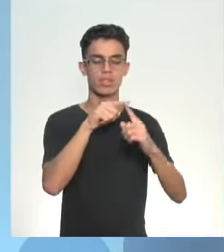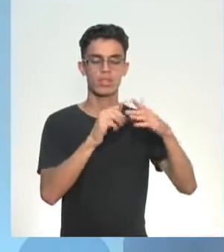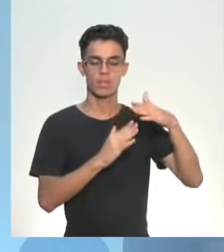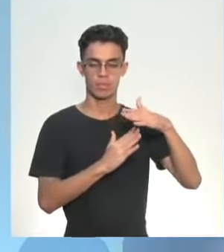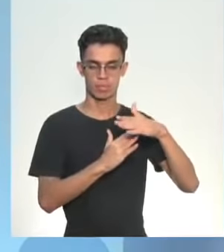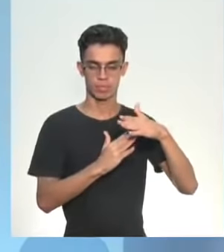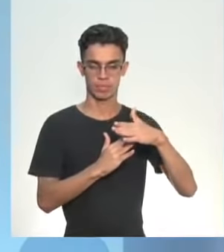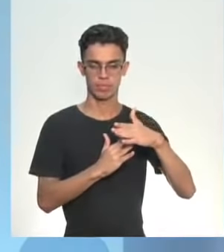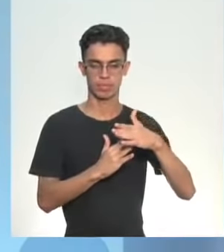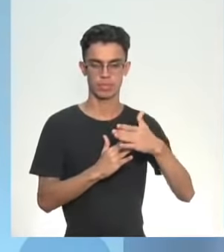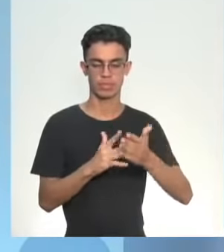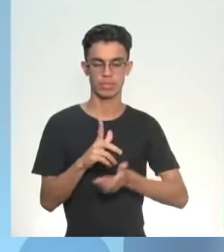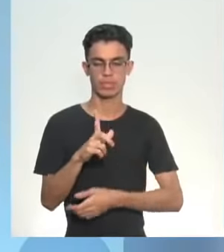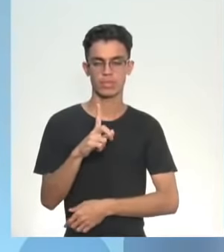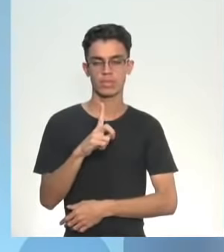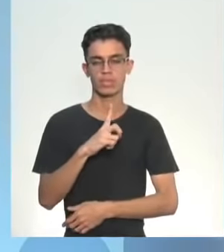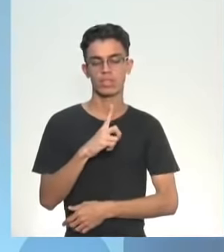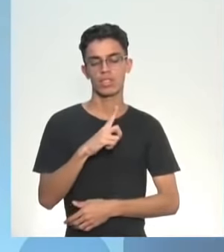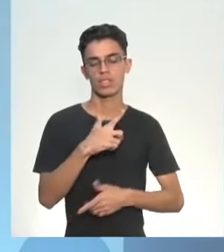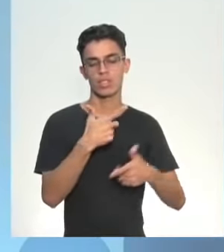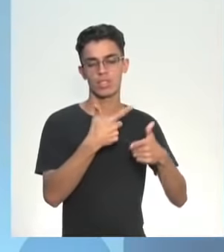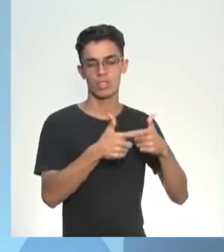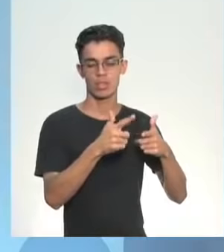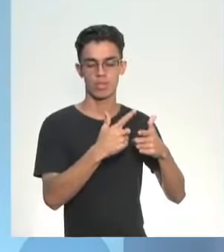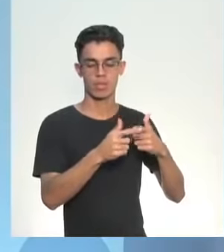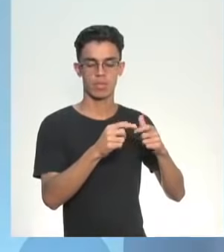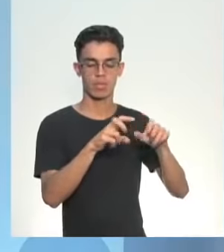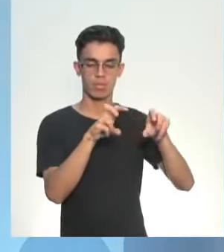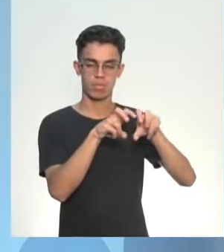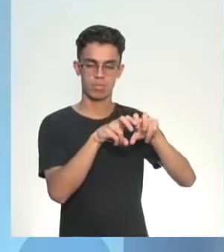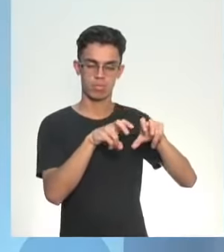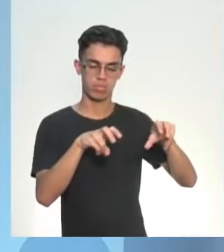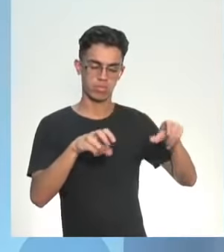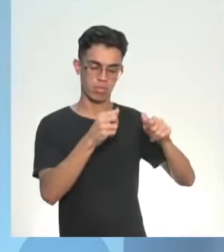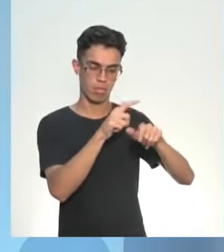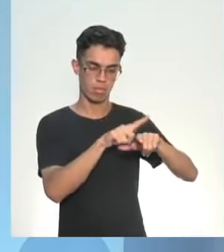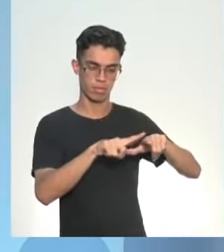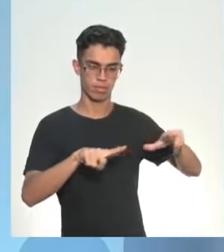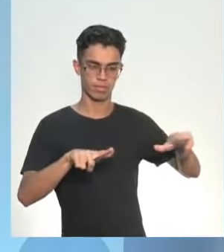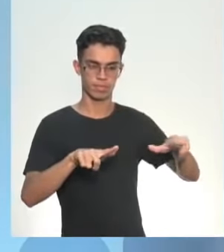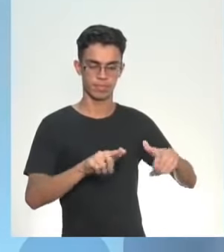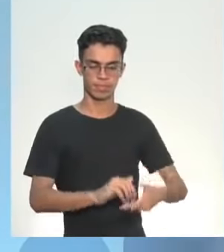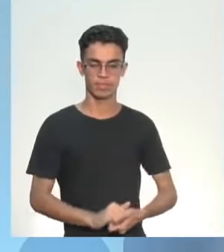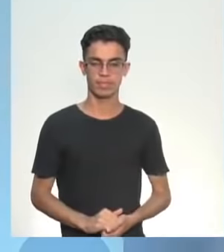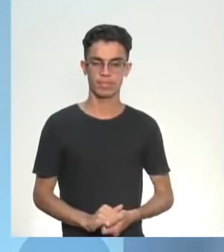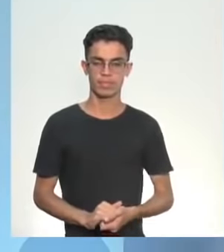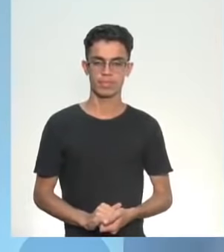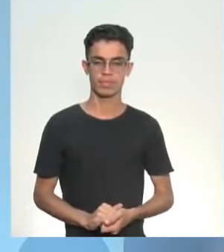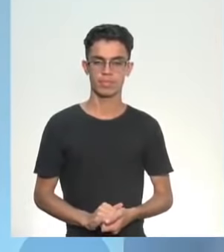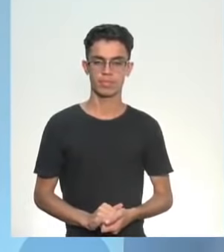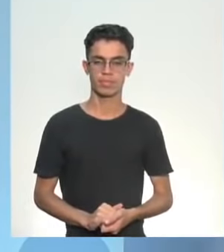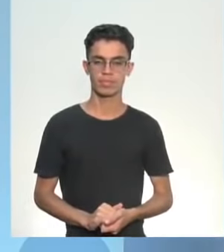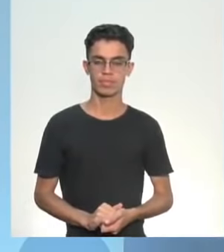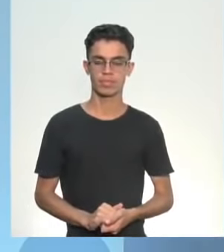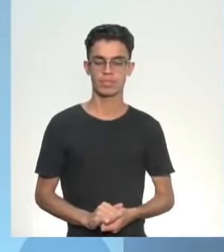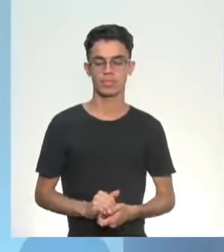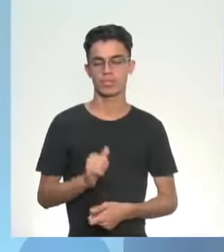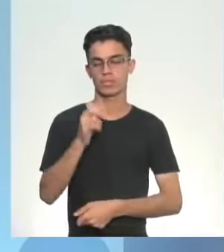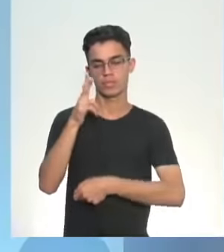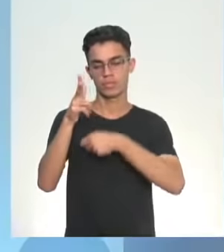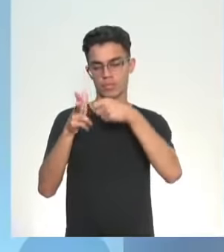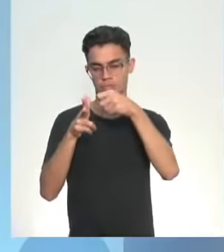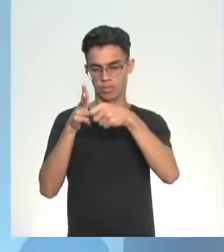mesmo limitando a gente tem esse problema das Prateleiras aí vazias sabe agora a gente vai ver um